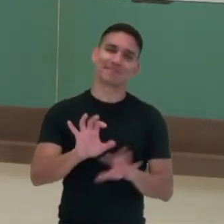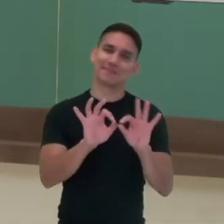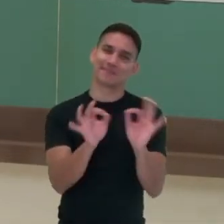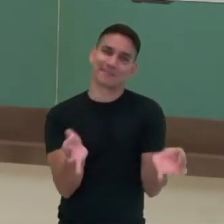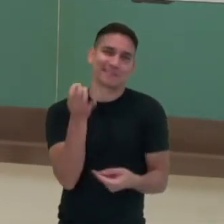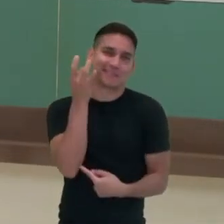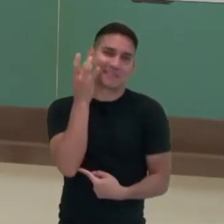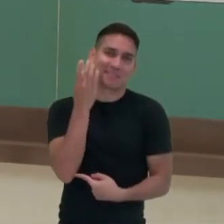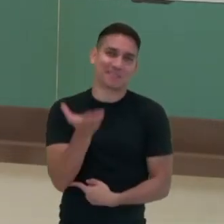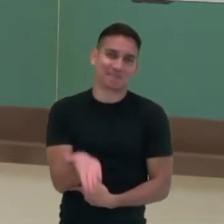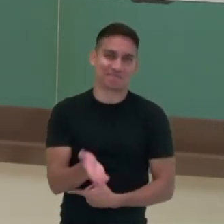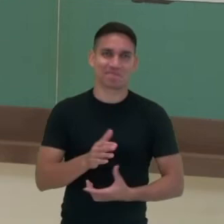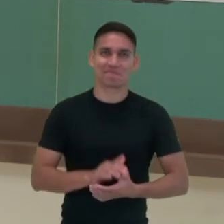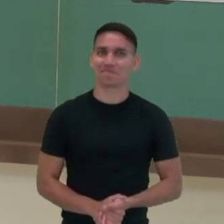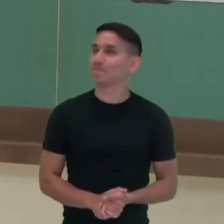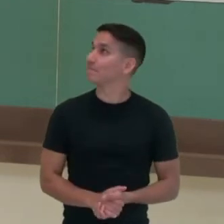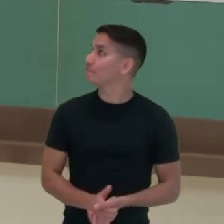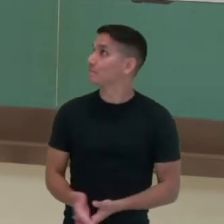muito fácil, né?